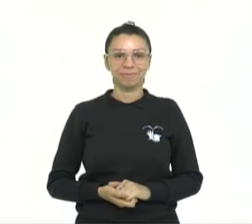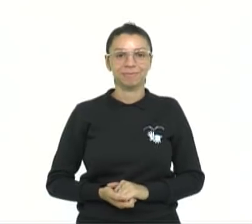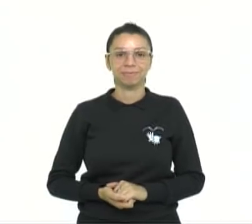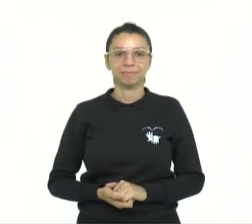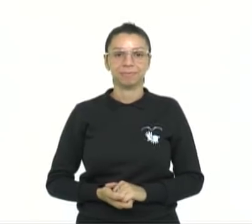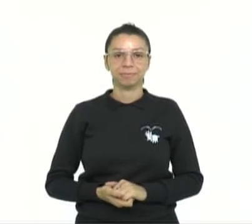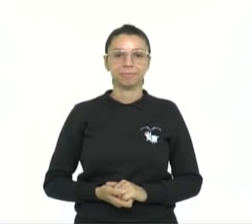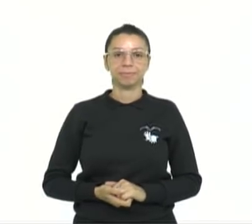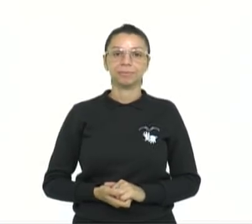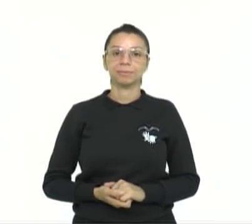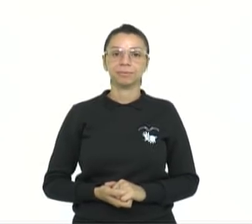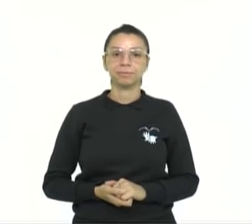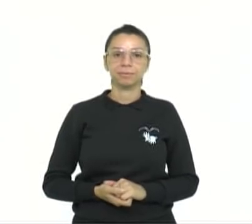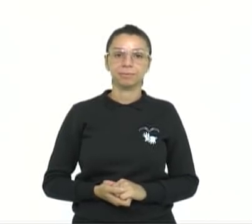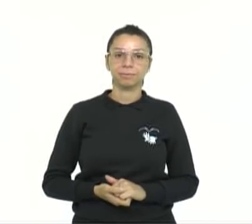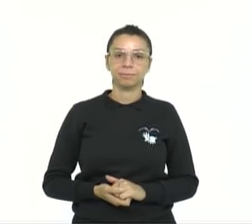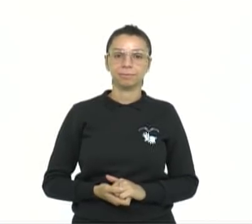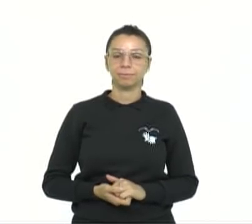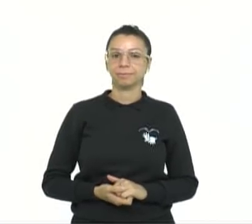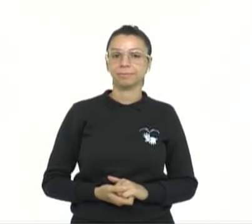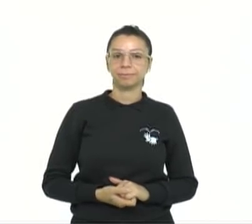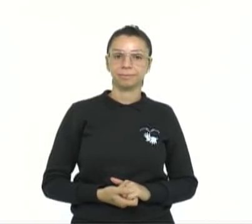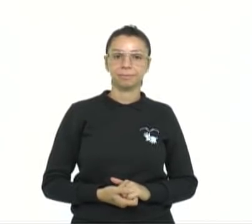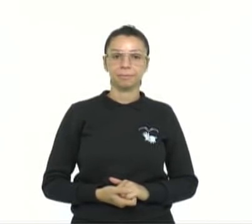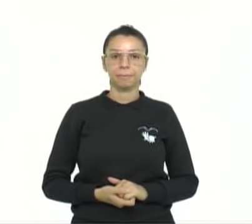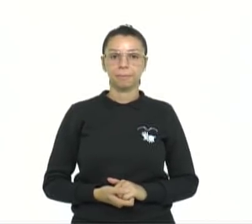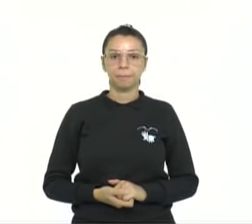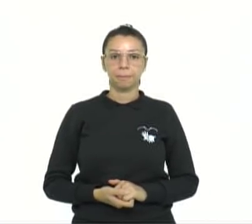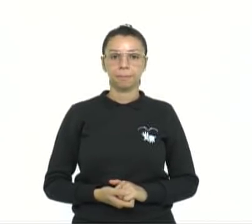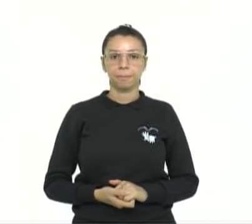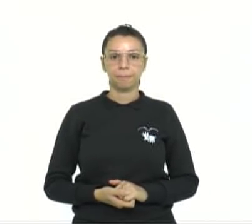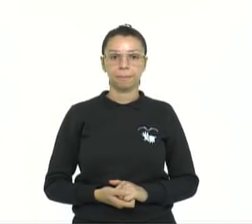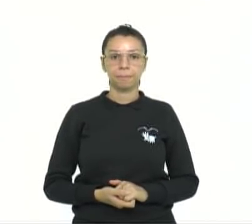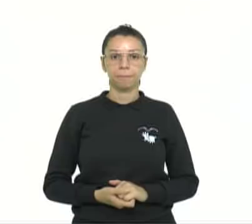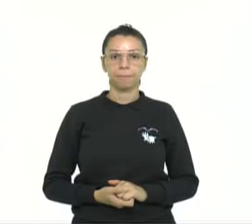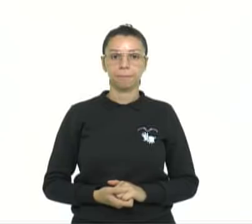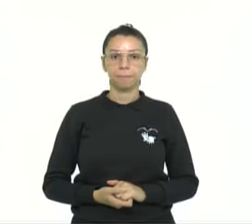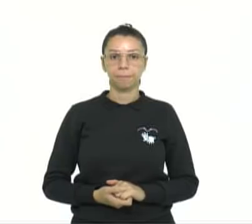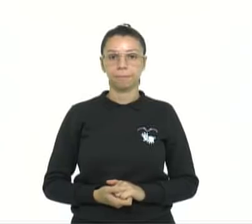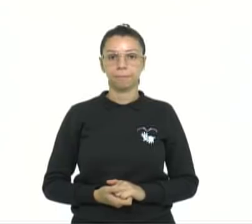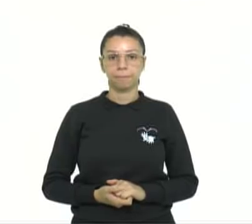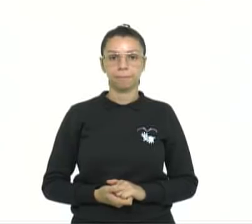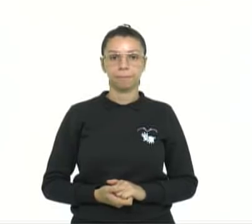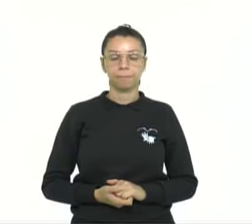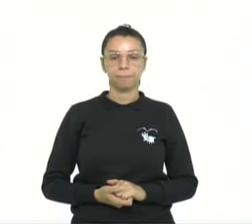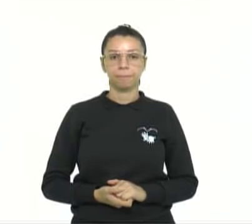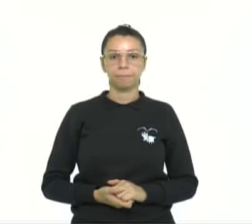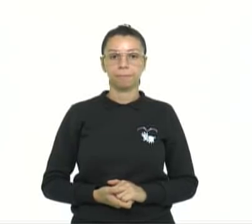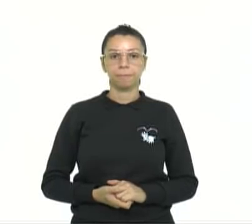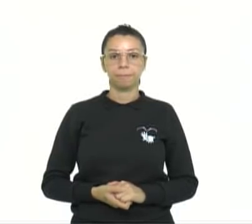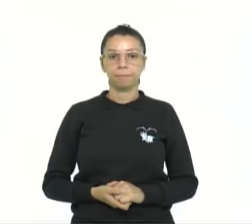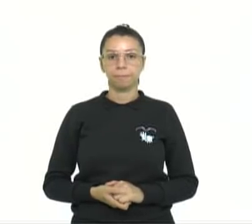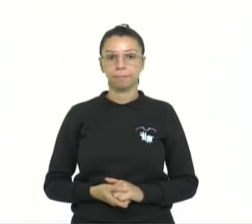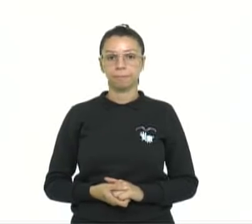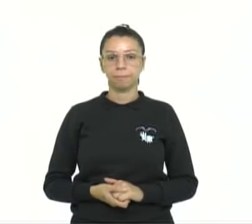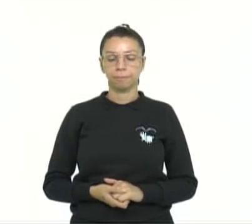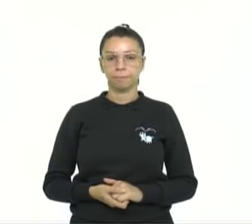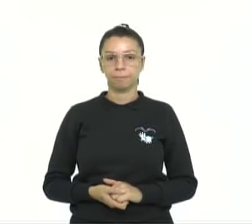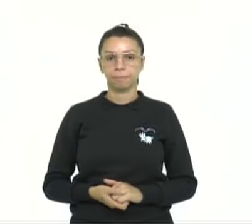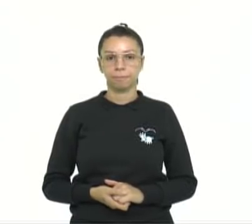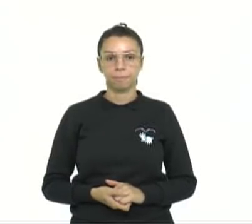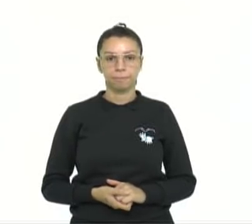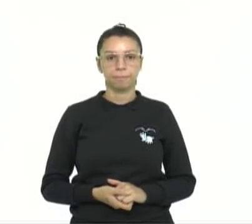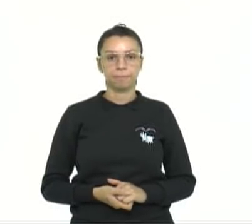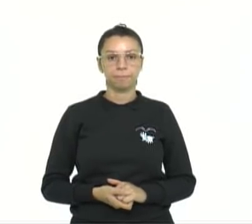transformed the brilliant but meek scientist Bruce Banner's DNA, awakened the hidden